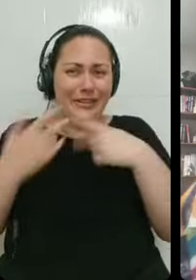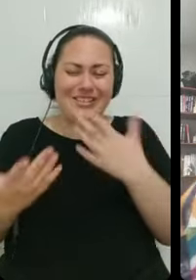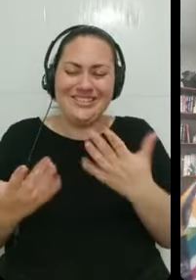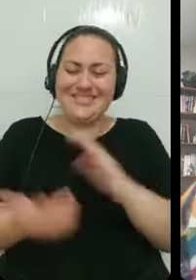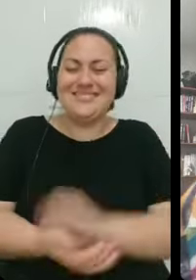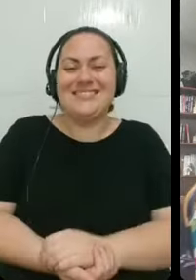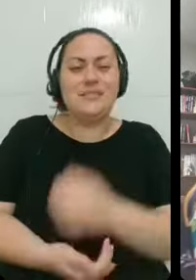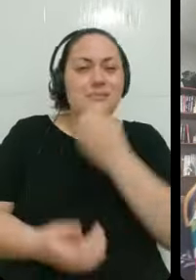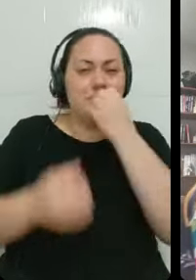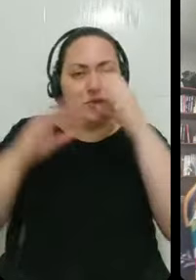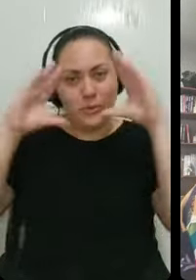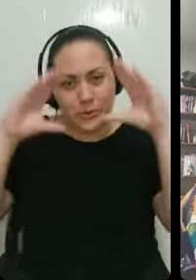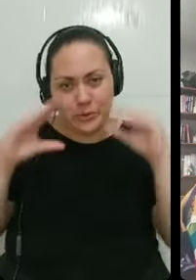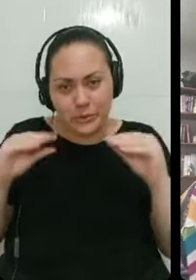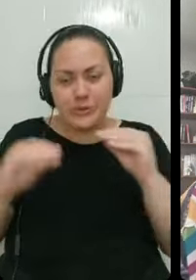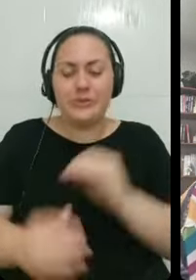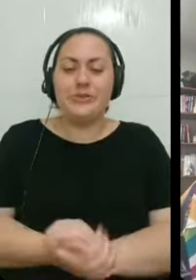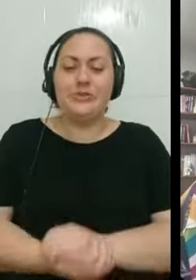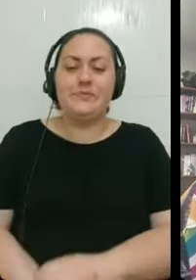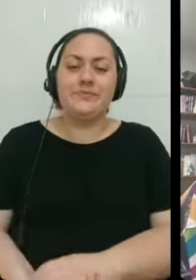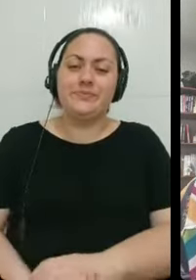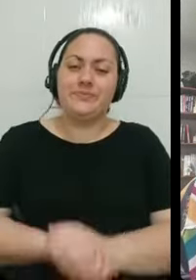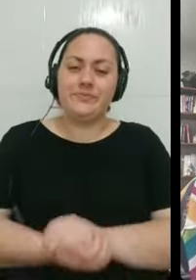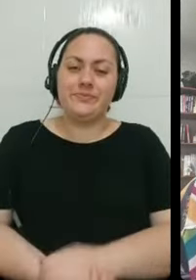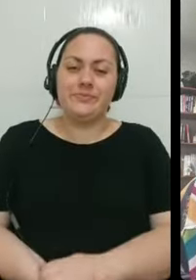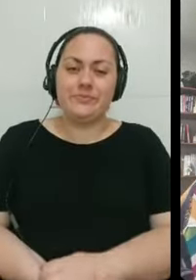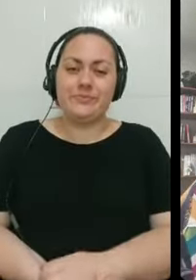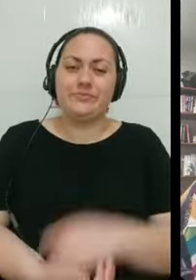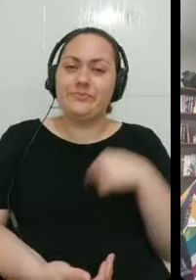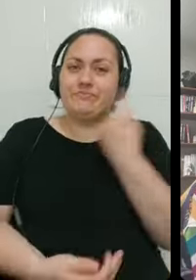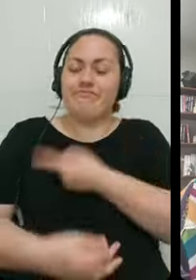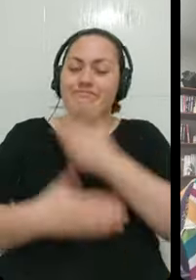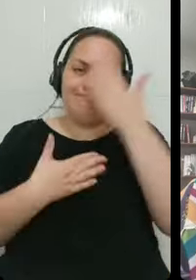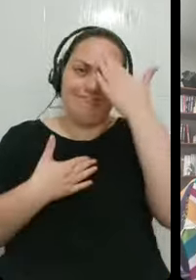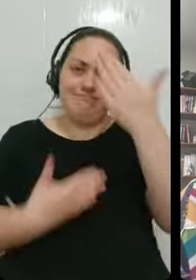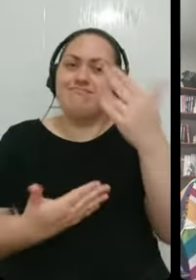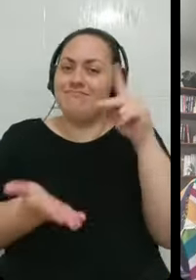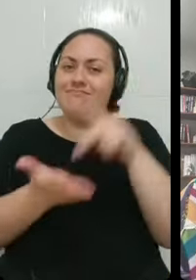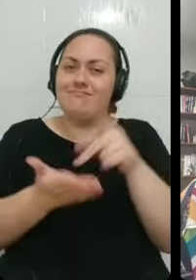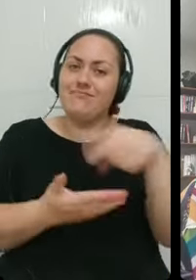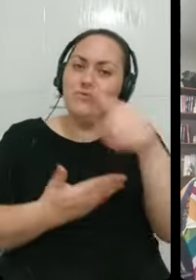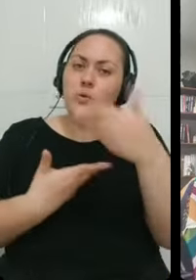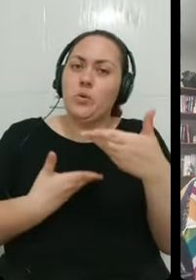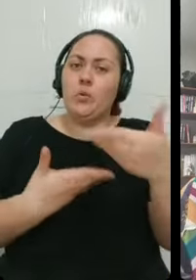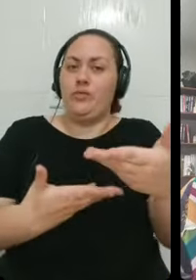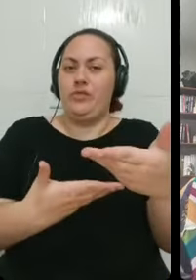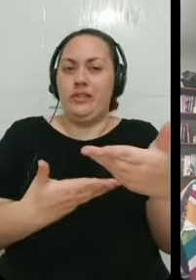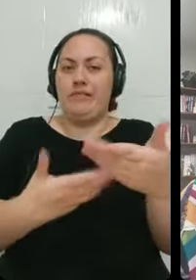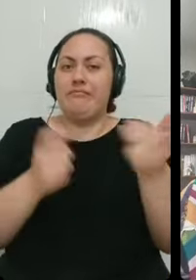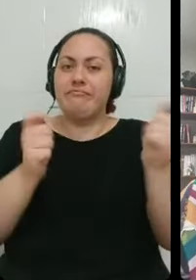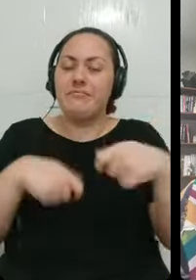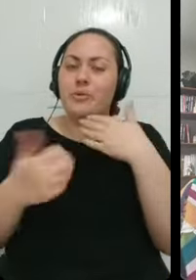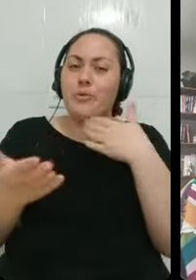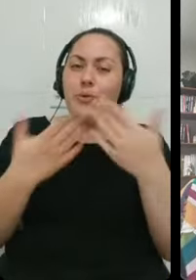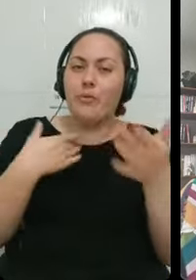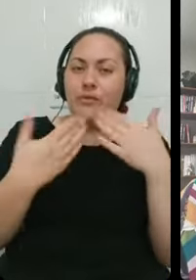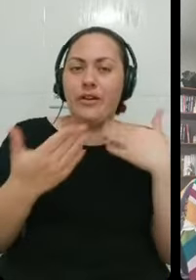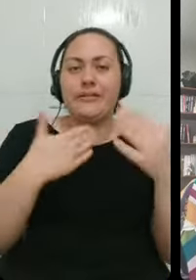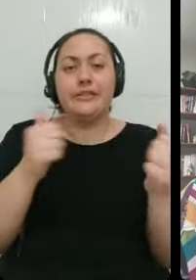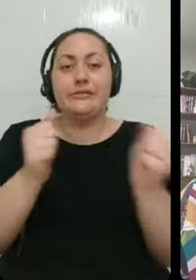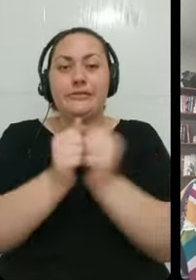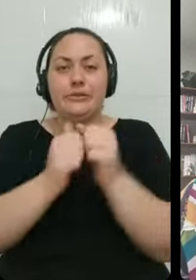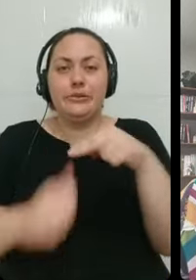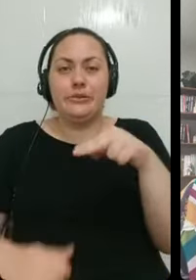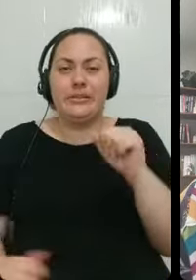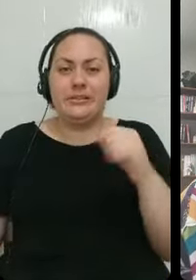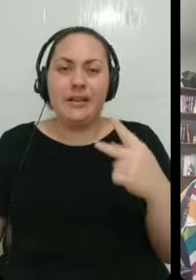noite. A gente, né, agradece muito o convite de vocês, né, para poder conversar junto ao